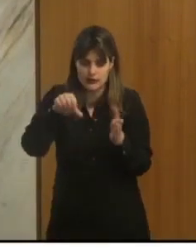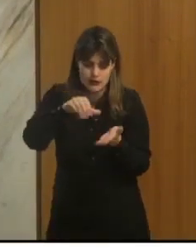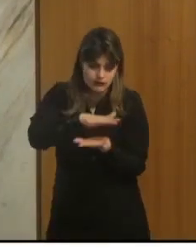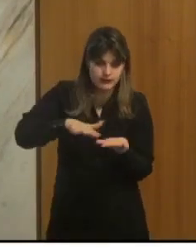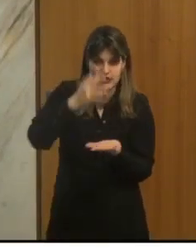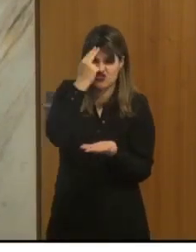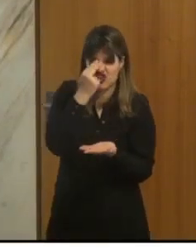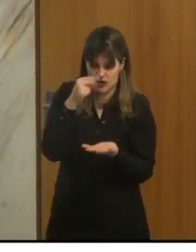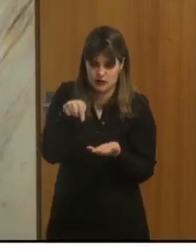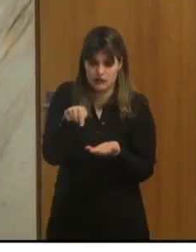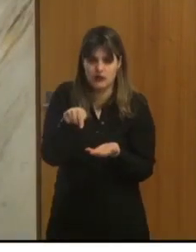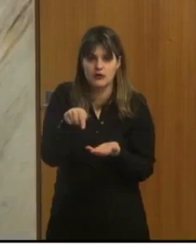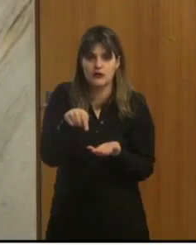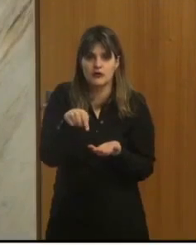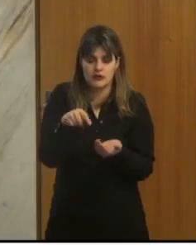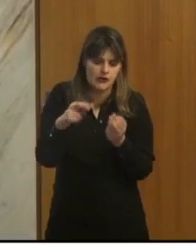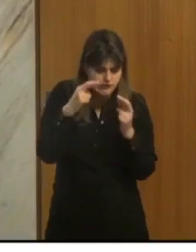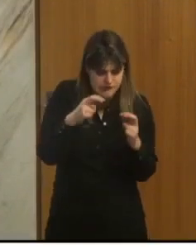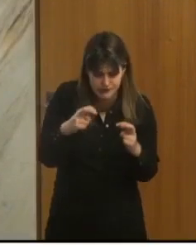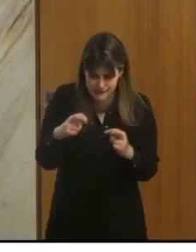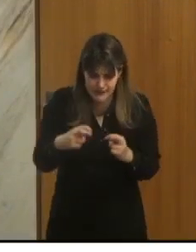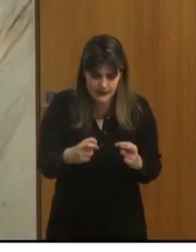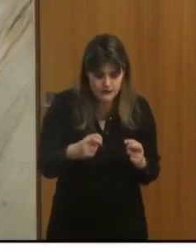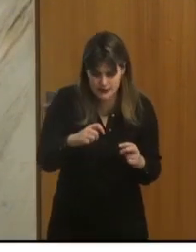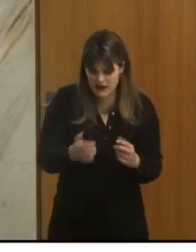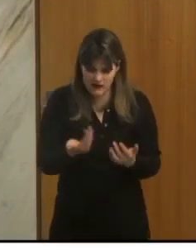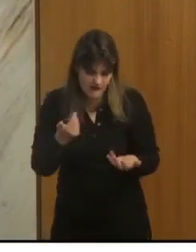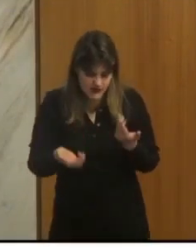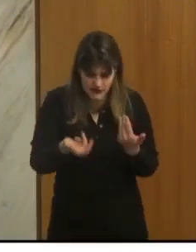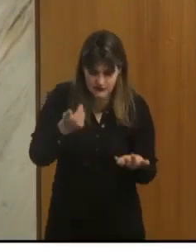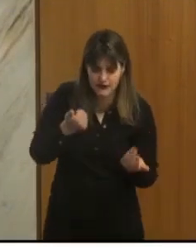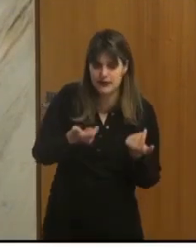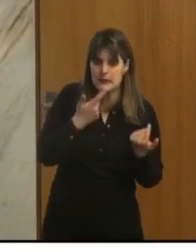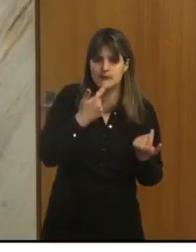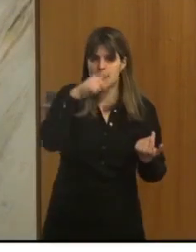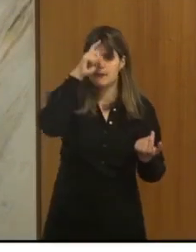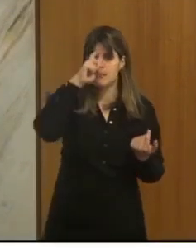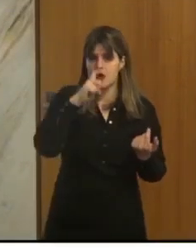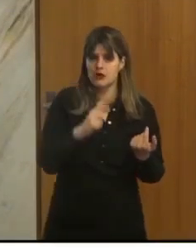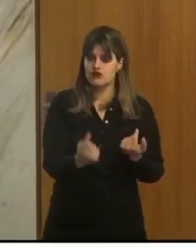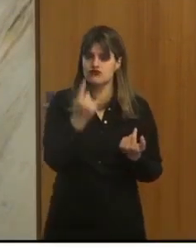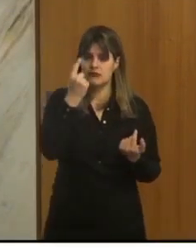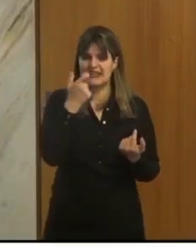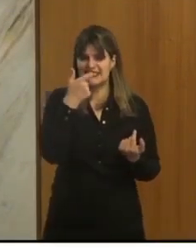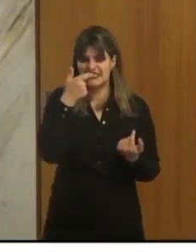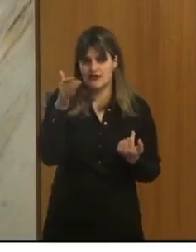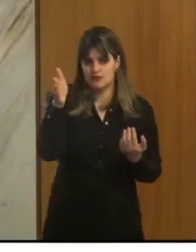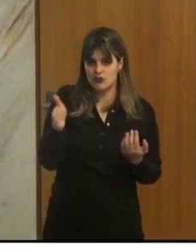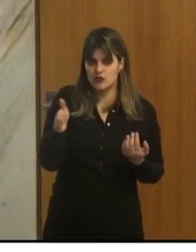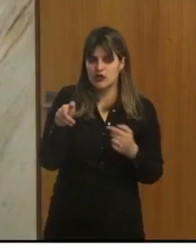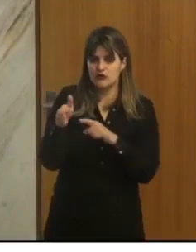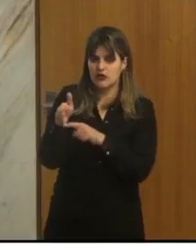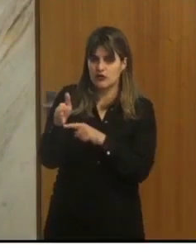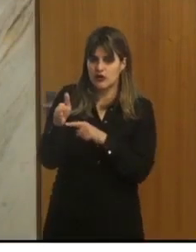e, à altura, conceberam esta memória através destes muros, que estão, definem,